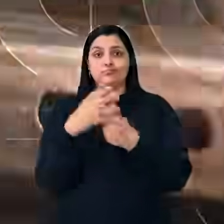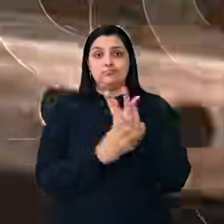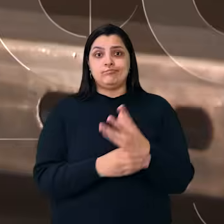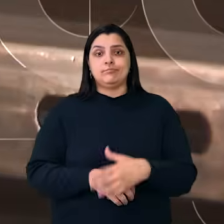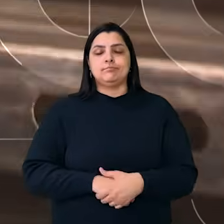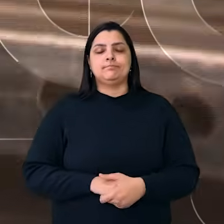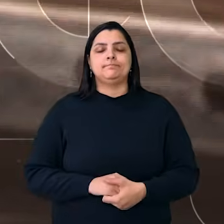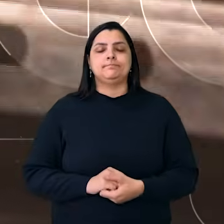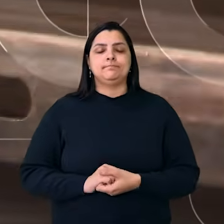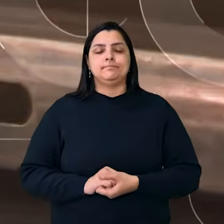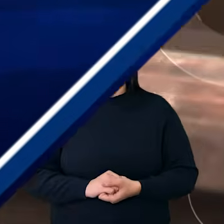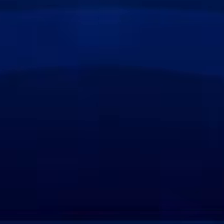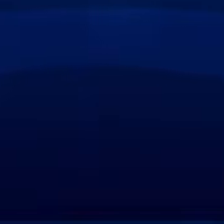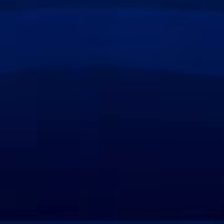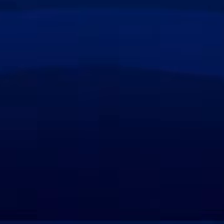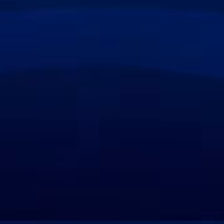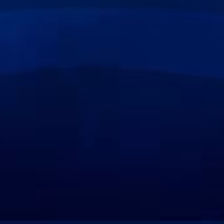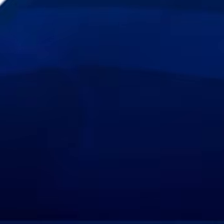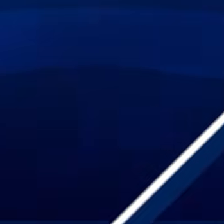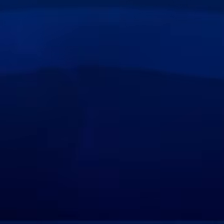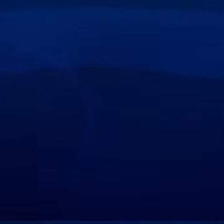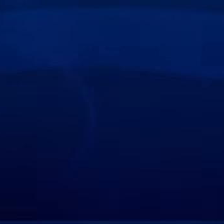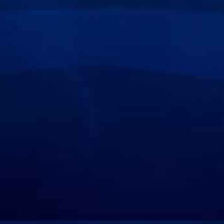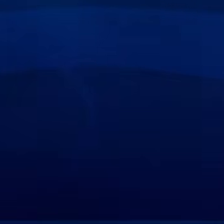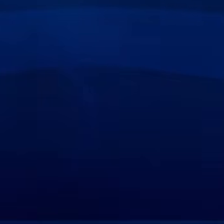já os detalhes.